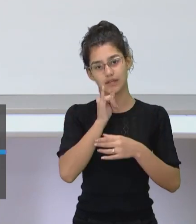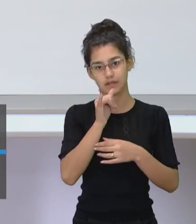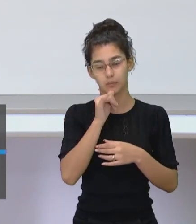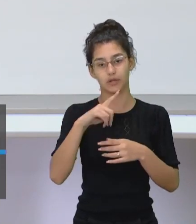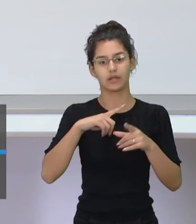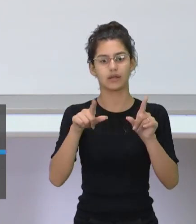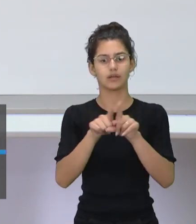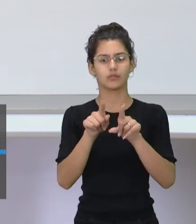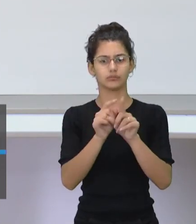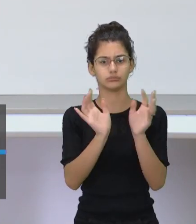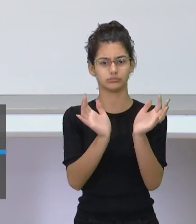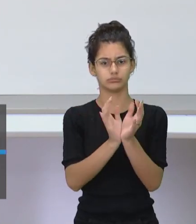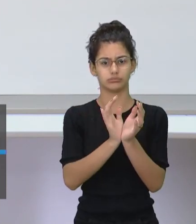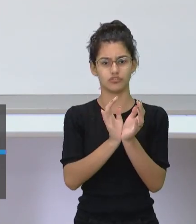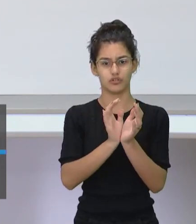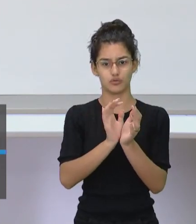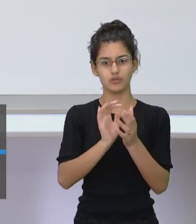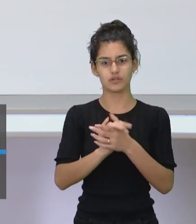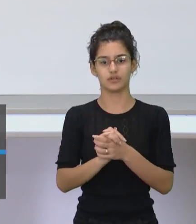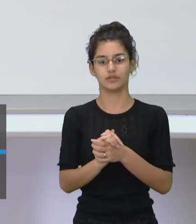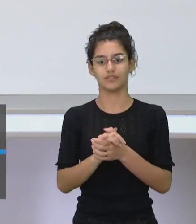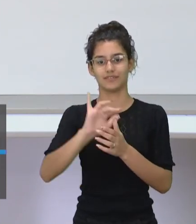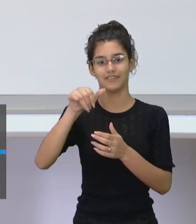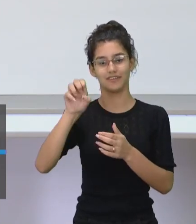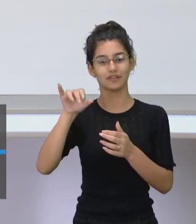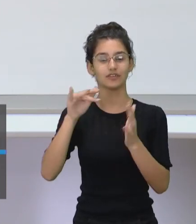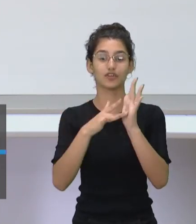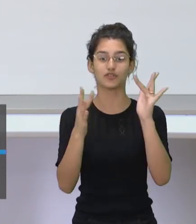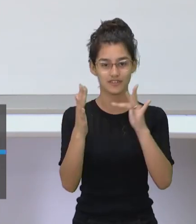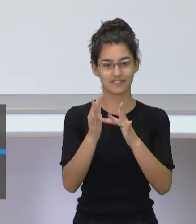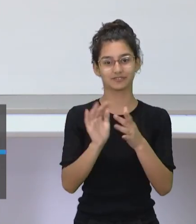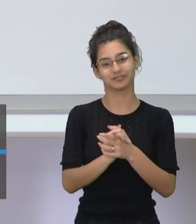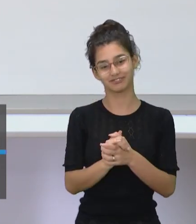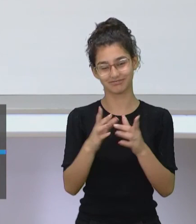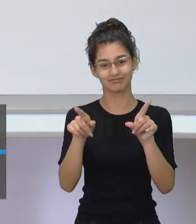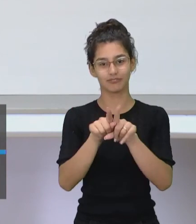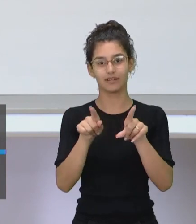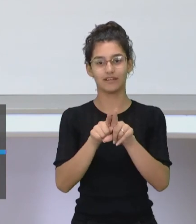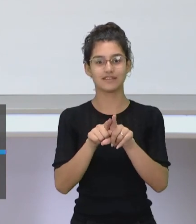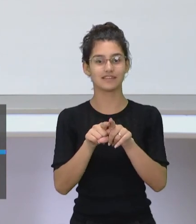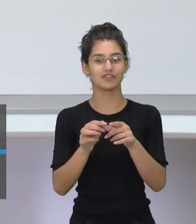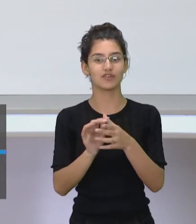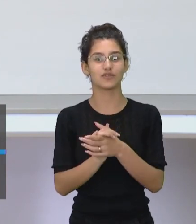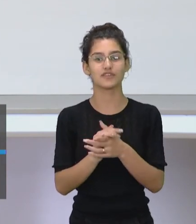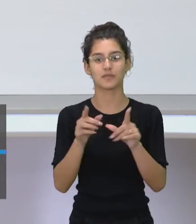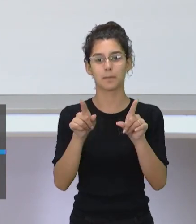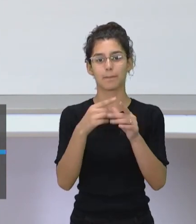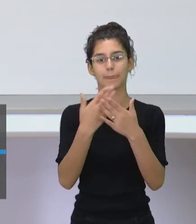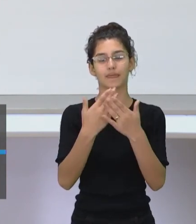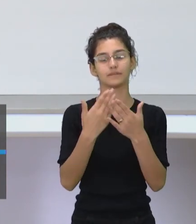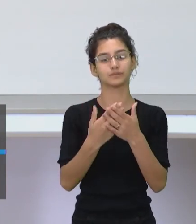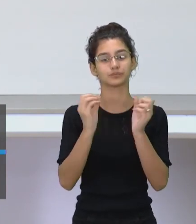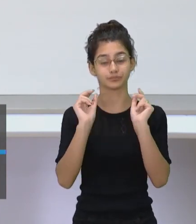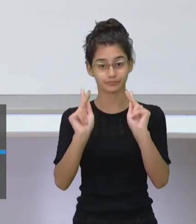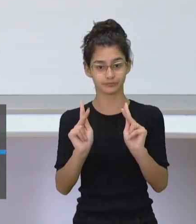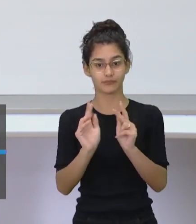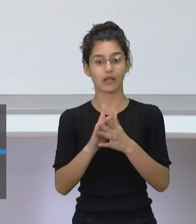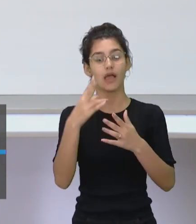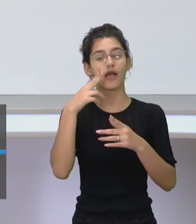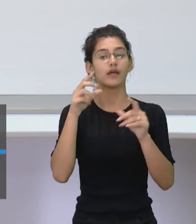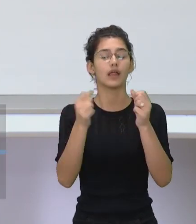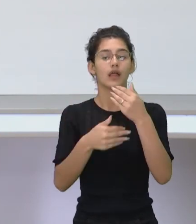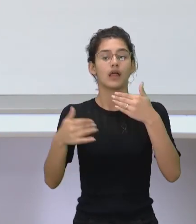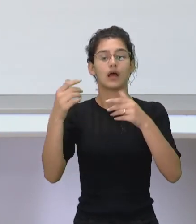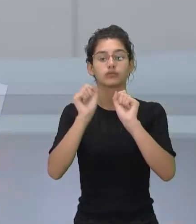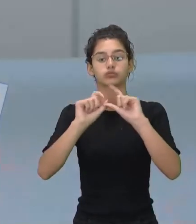de Jesus, Conferências de Berlim, uma série de exemplos para que vocês estudem o etnocentrismo, está bem? Dá uma olhadinha na